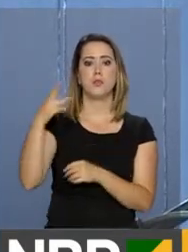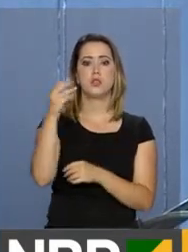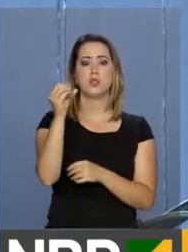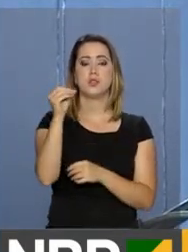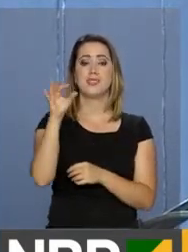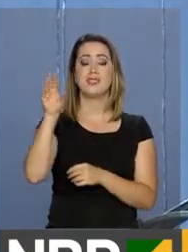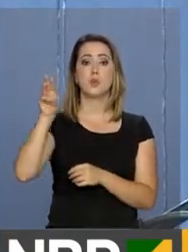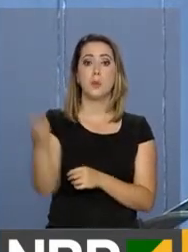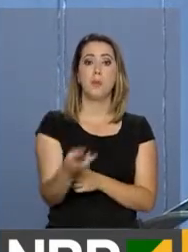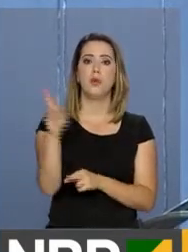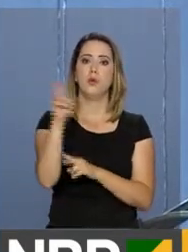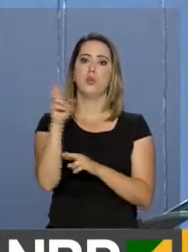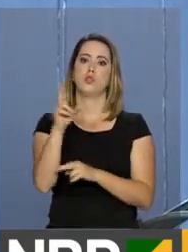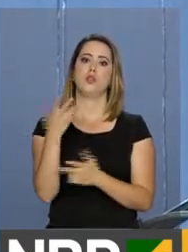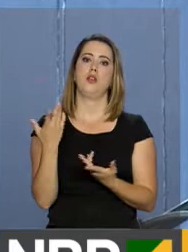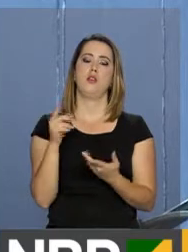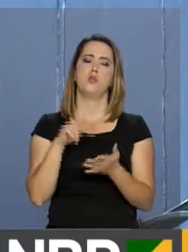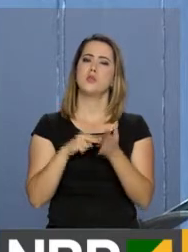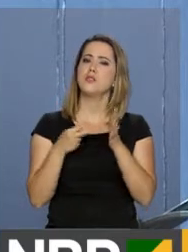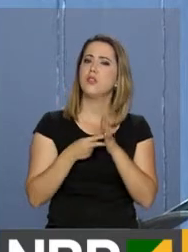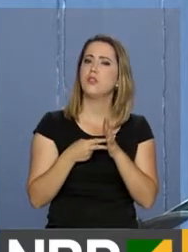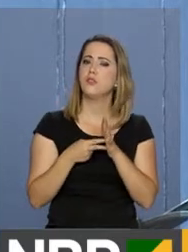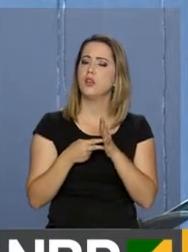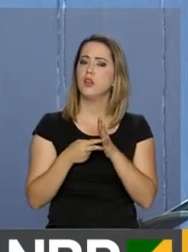reais. Isso significa que